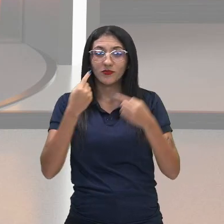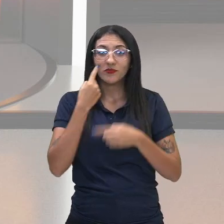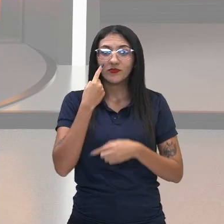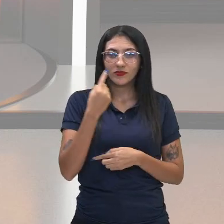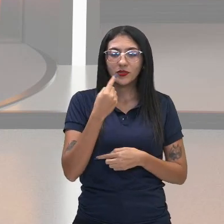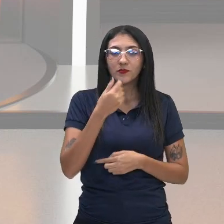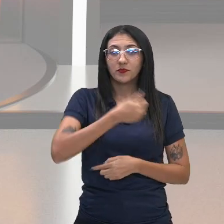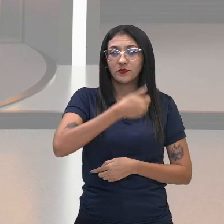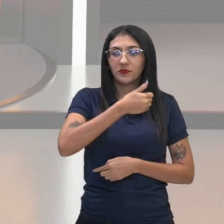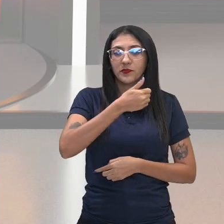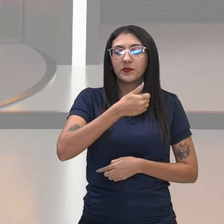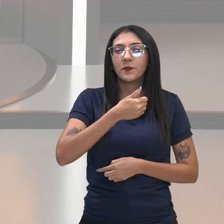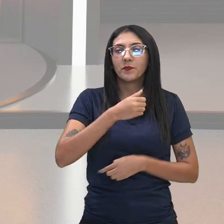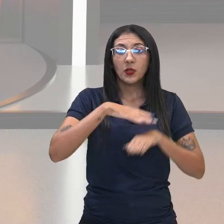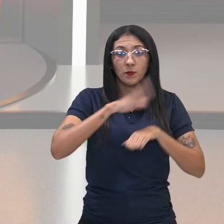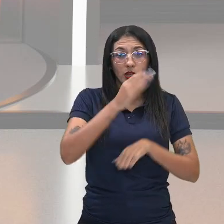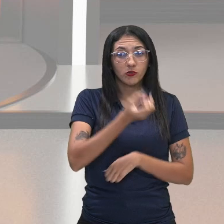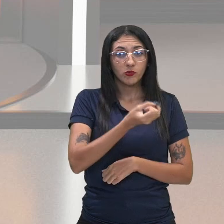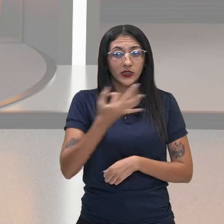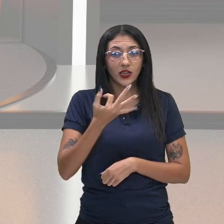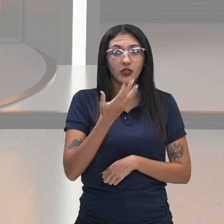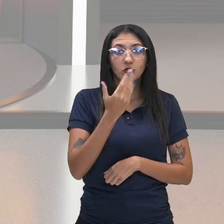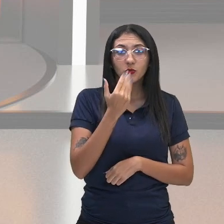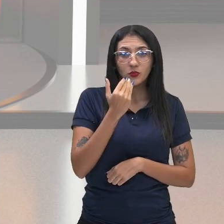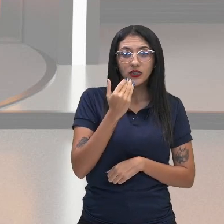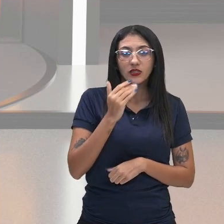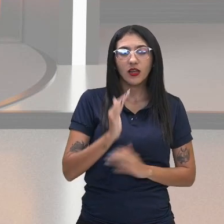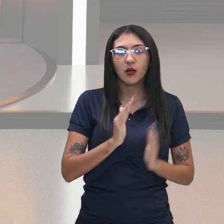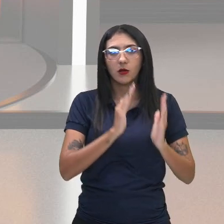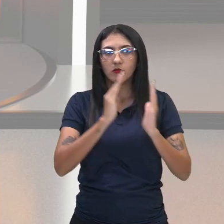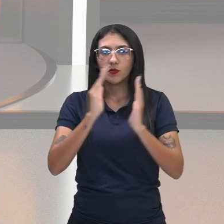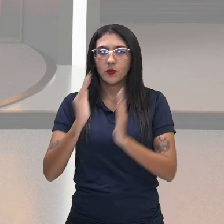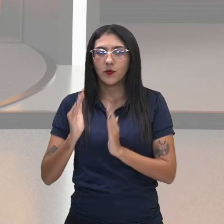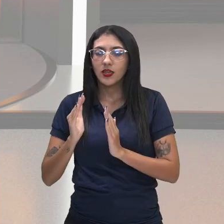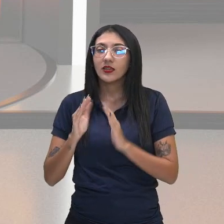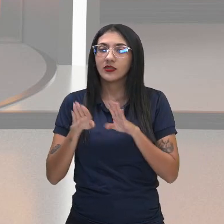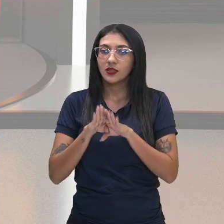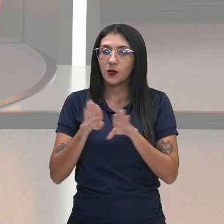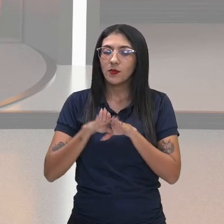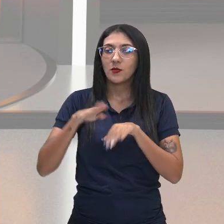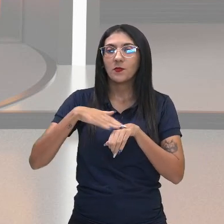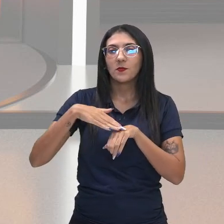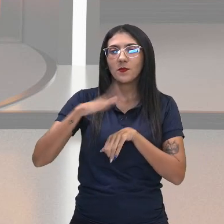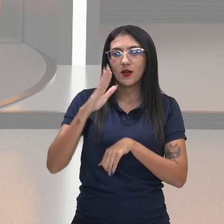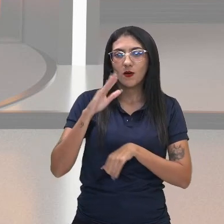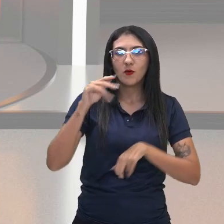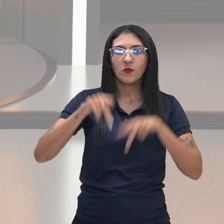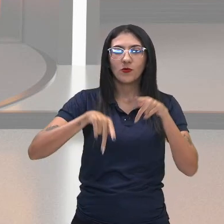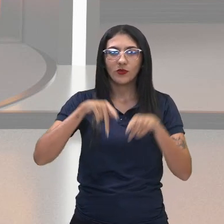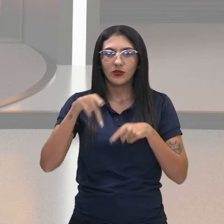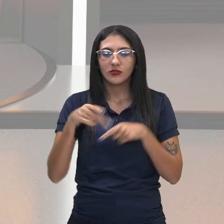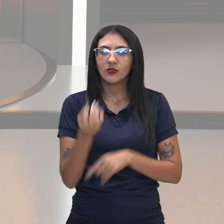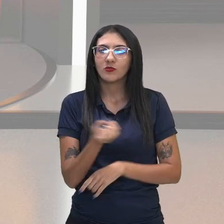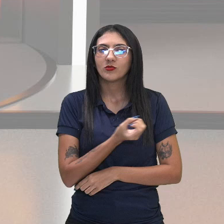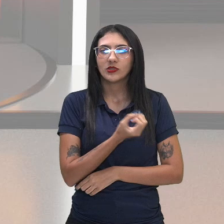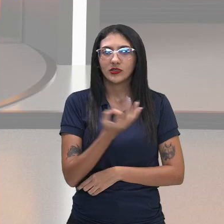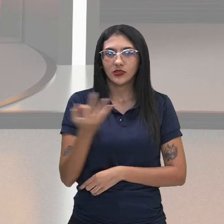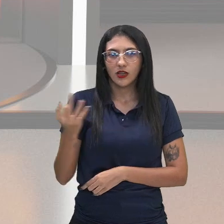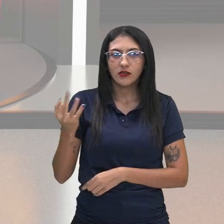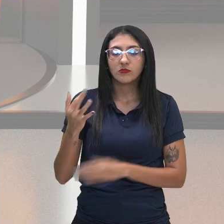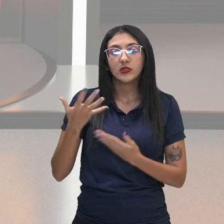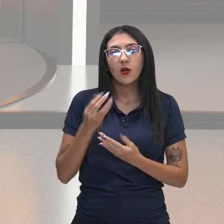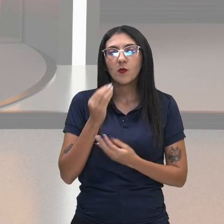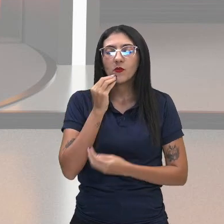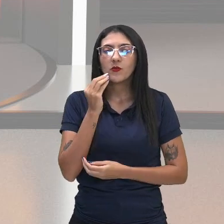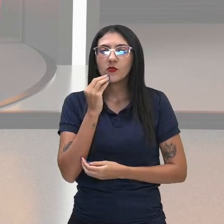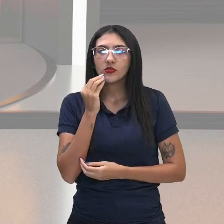alimentos disponíveis, a população europeia cresceu, criando uma maior demanda por produtos e serviços. Ou seja,